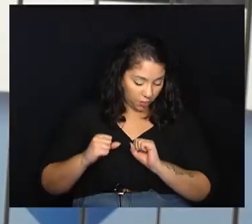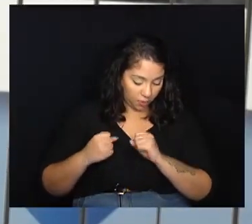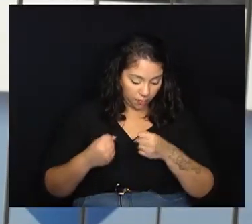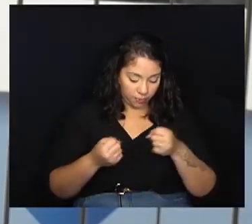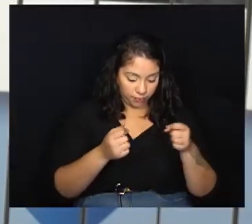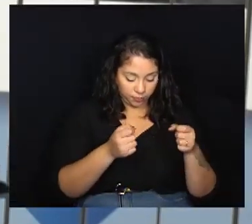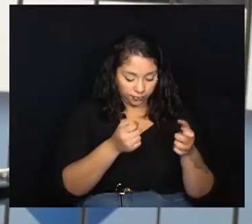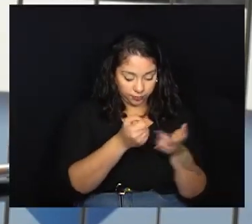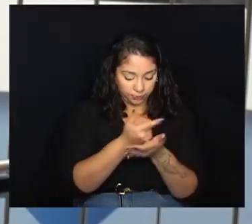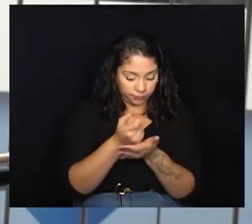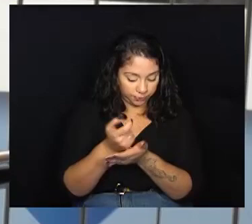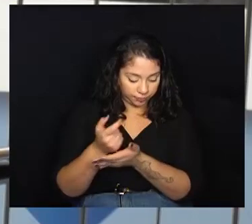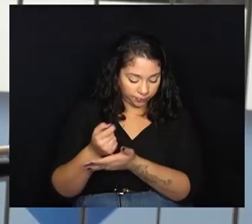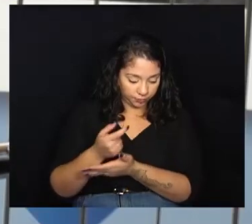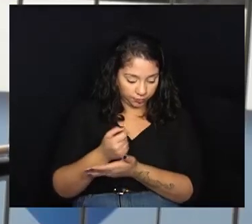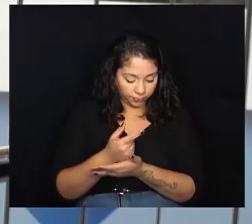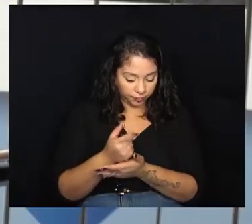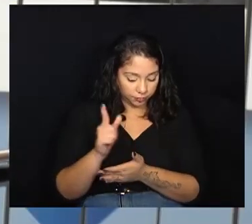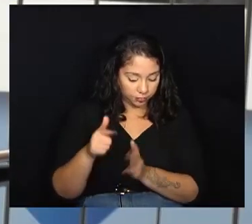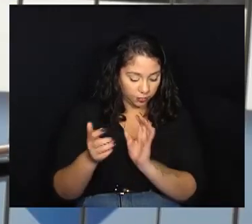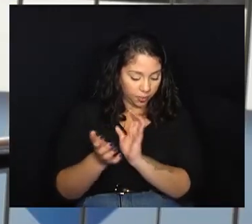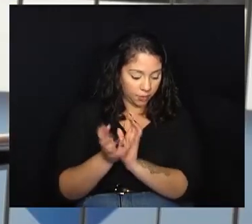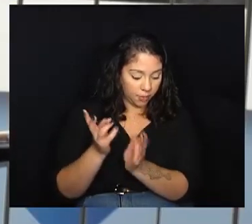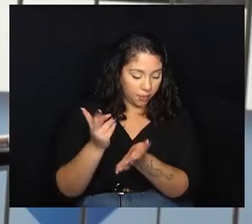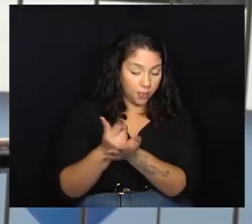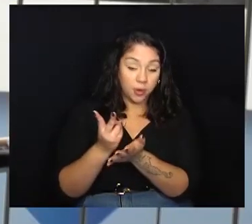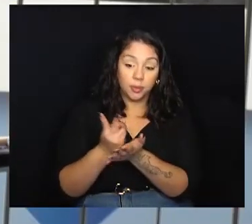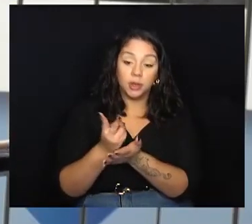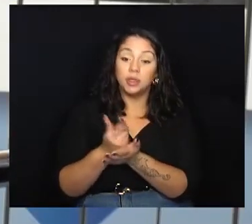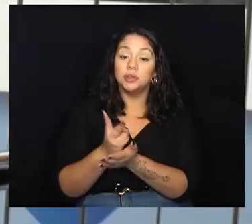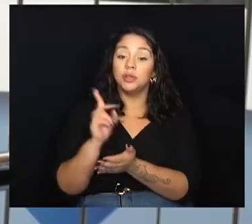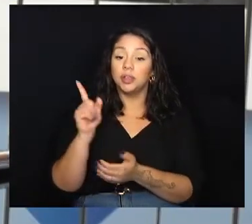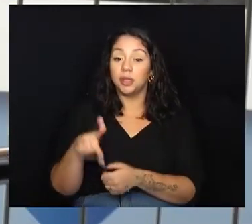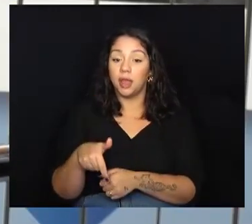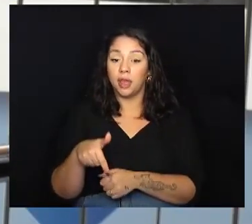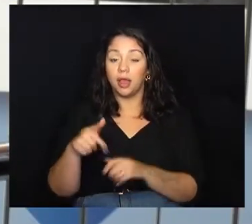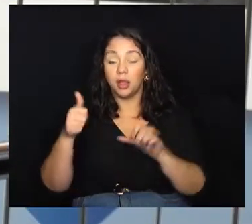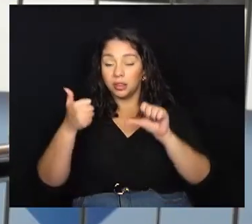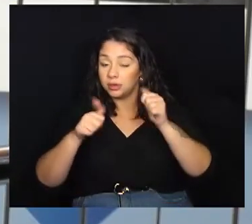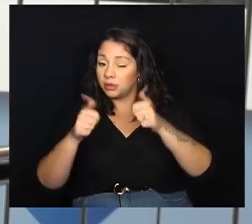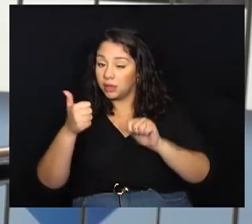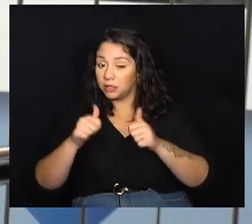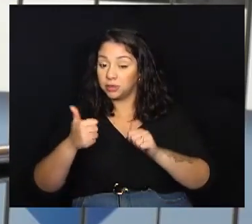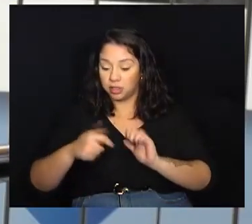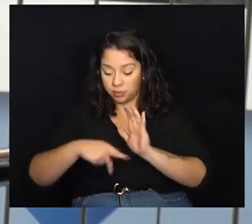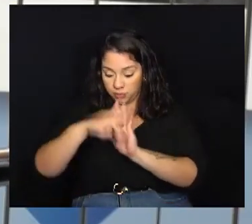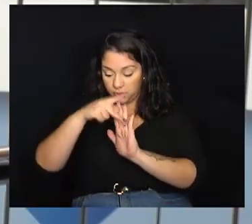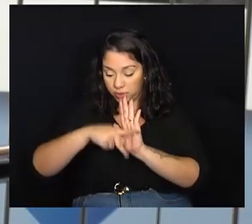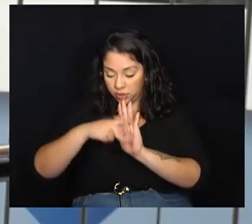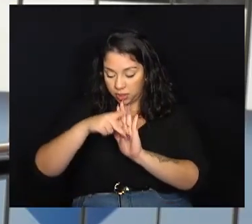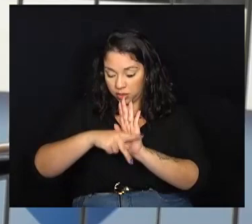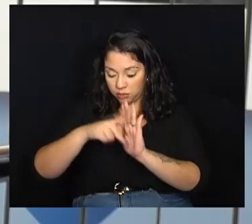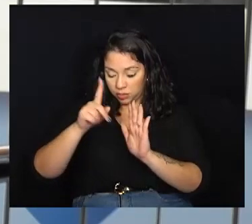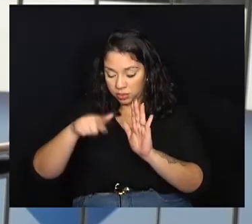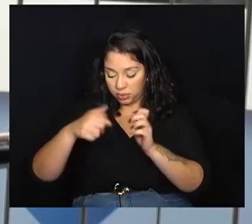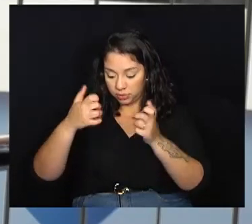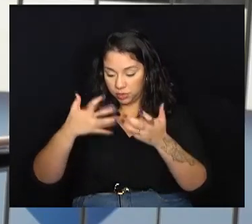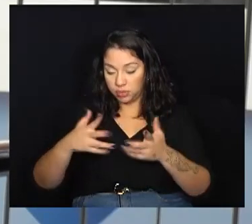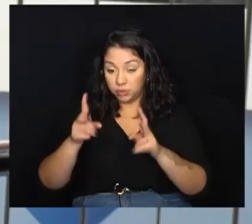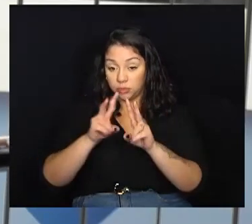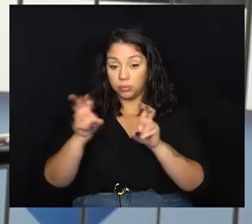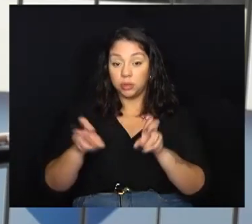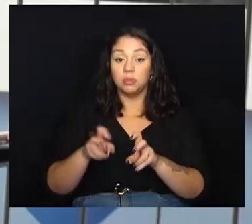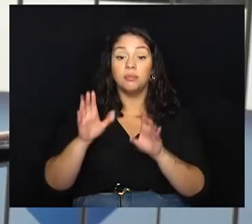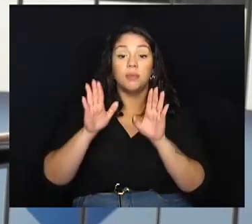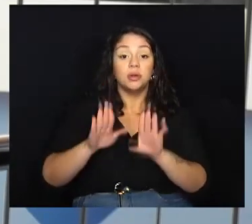da Câmara de Campinas, uma comissão permanente que, além de analisar os projetos que dizem respeito ao tema,